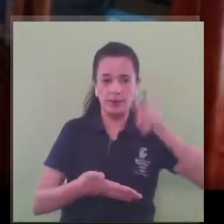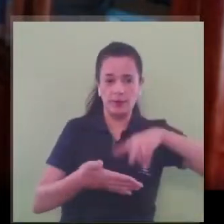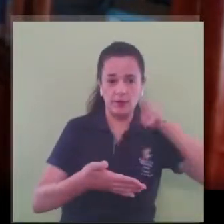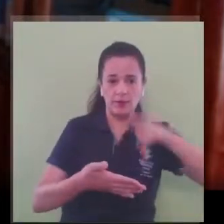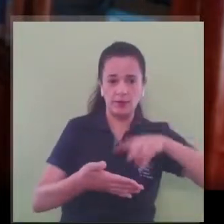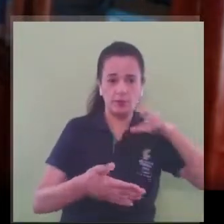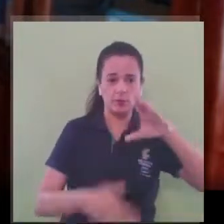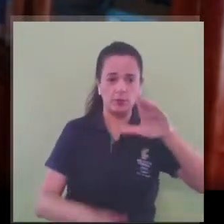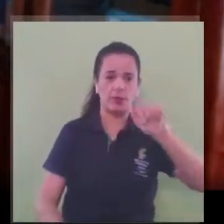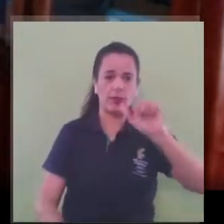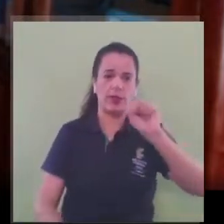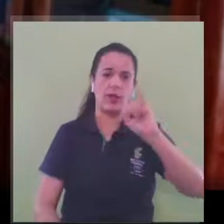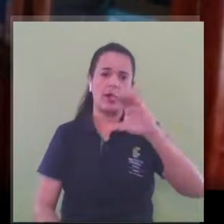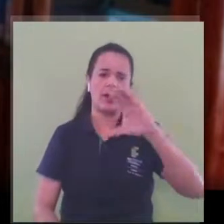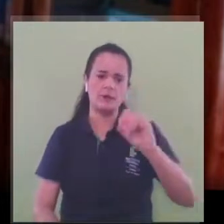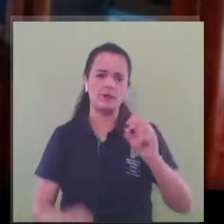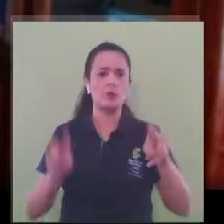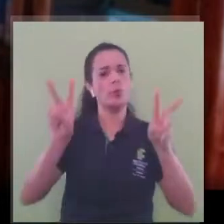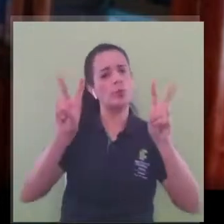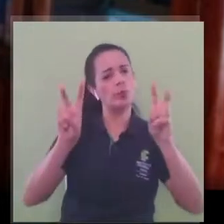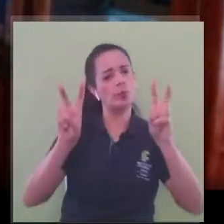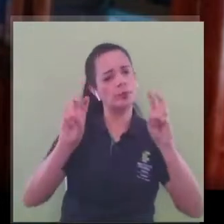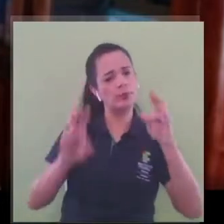mais fácil para os adolescentes?